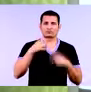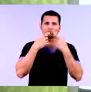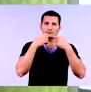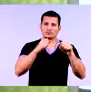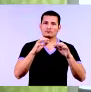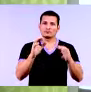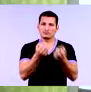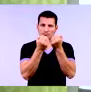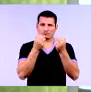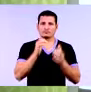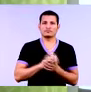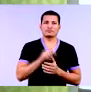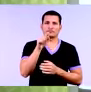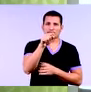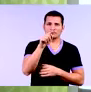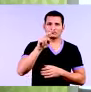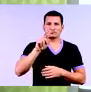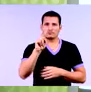a extensão,